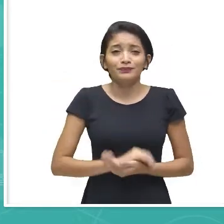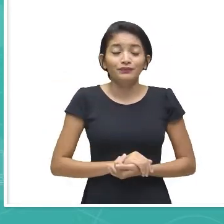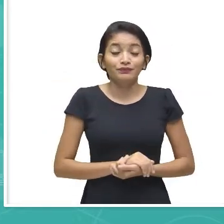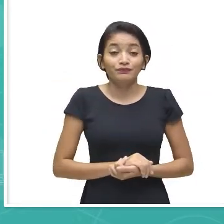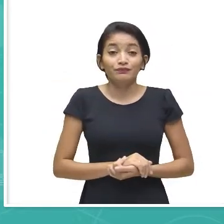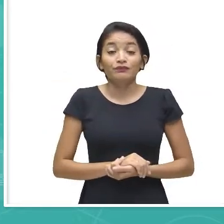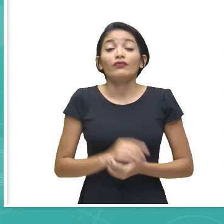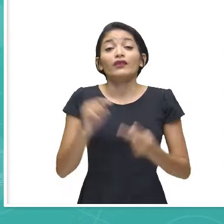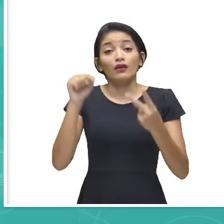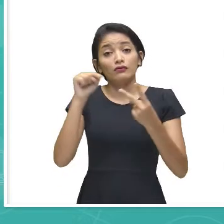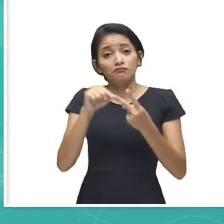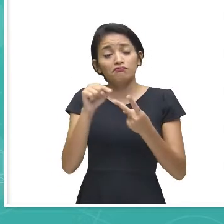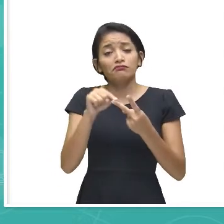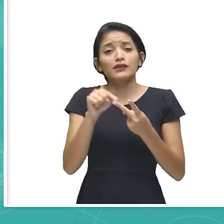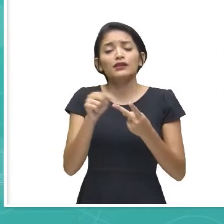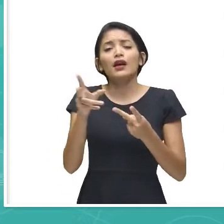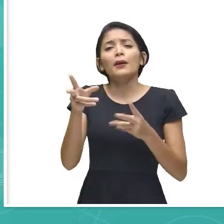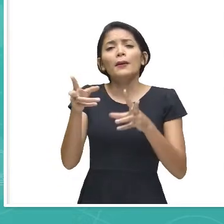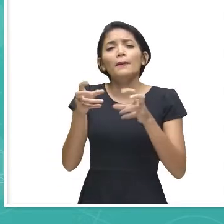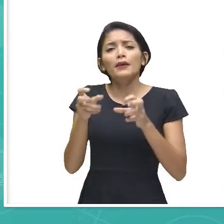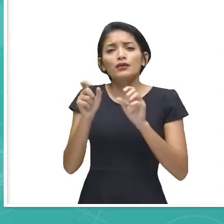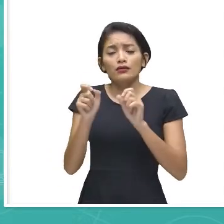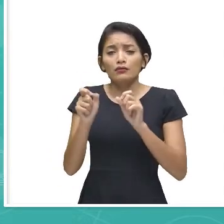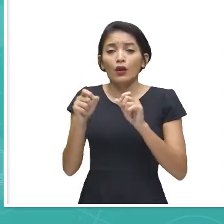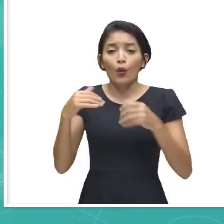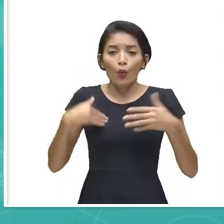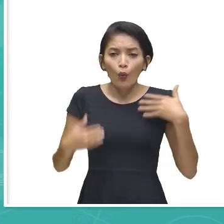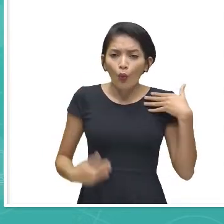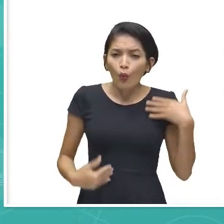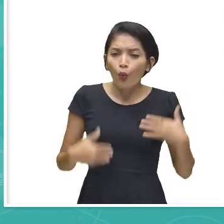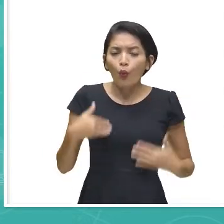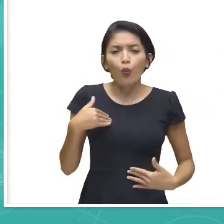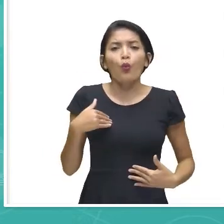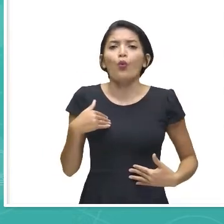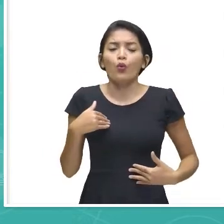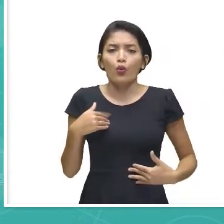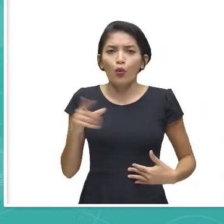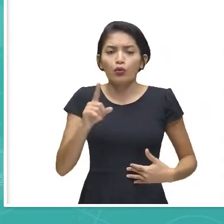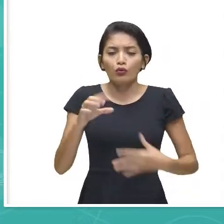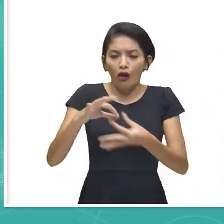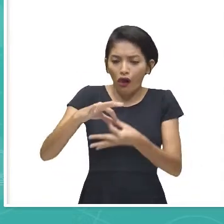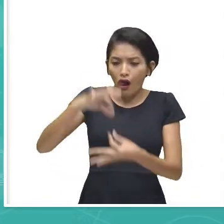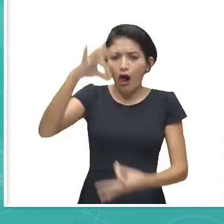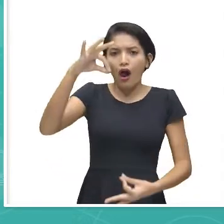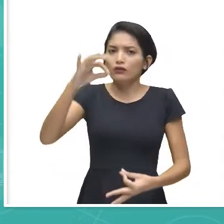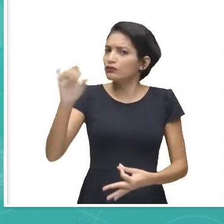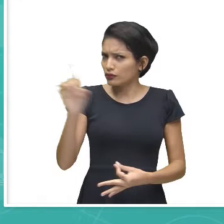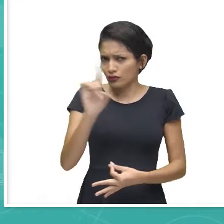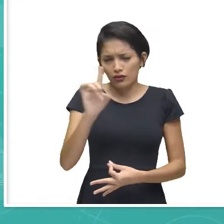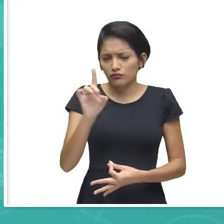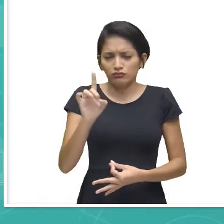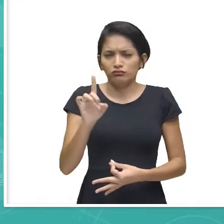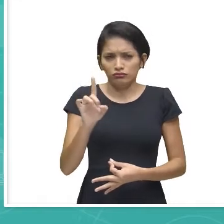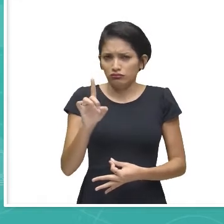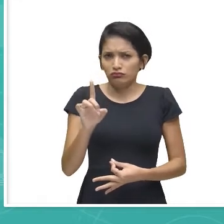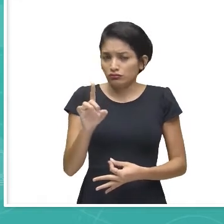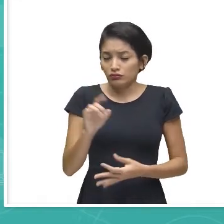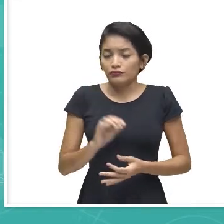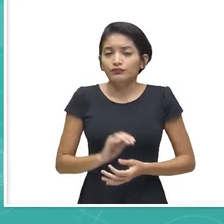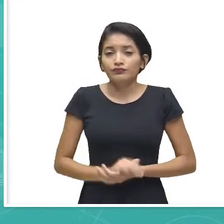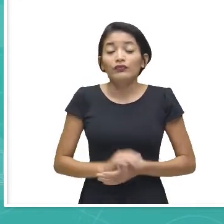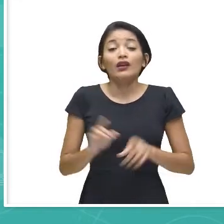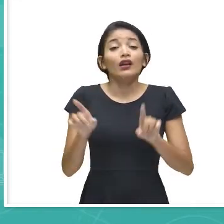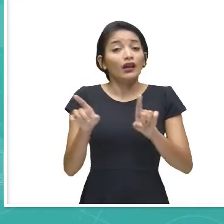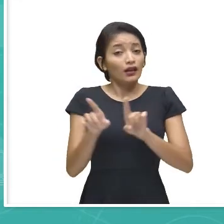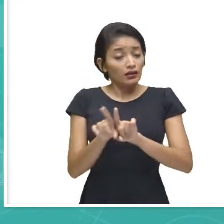no endomorfo, a gente já percebe que os membros já não são tão alongados, né, já não são longilíneos, e